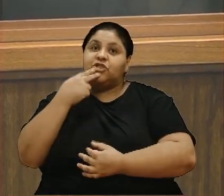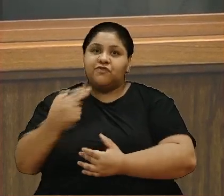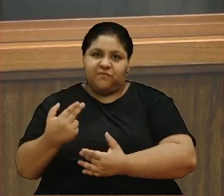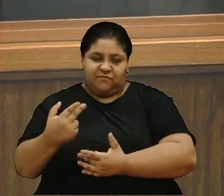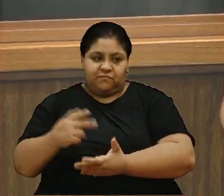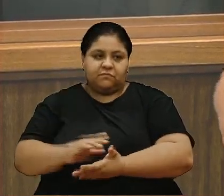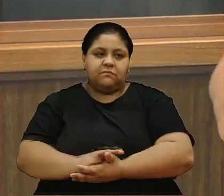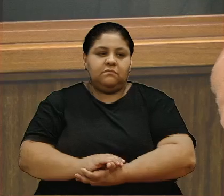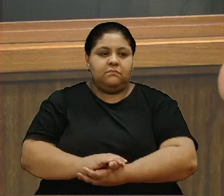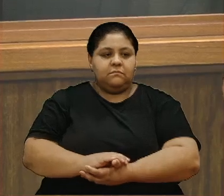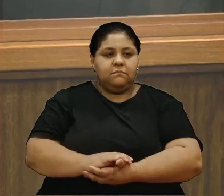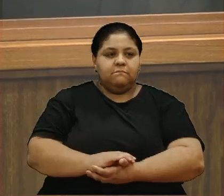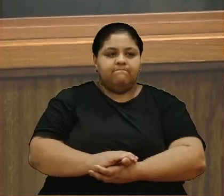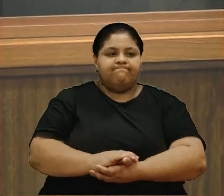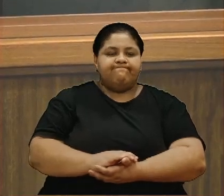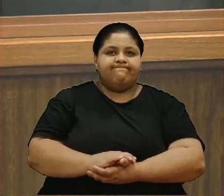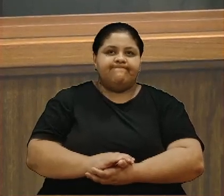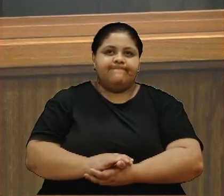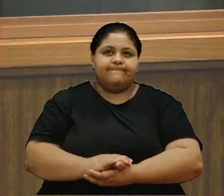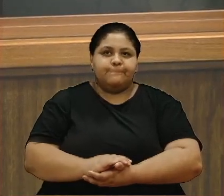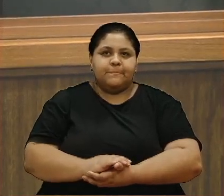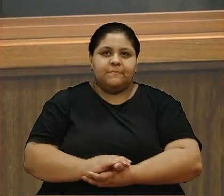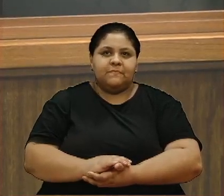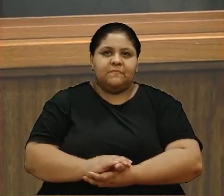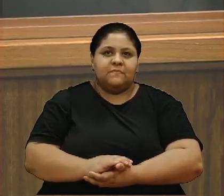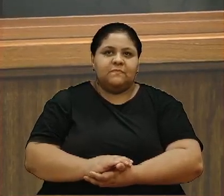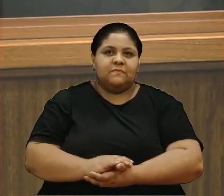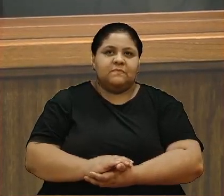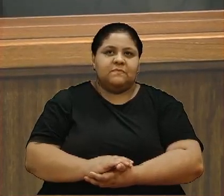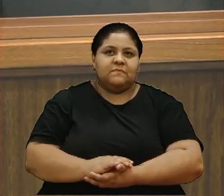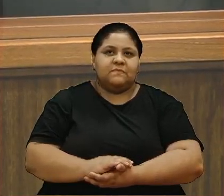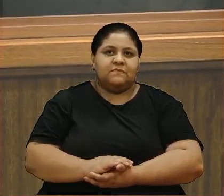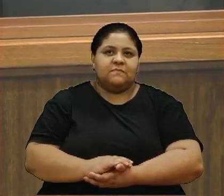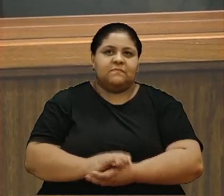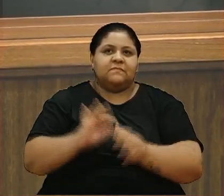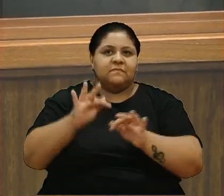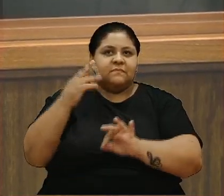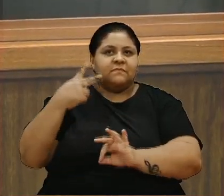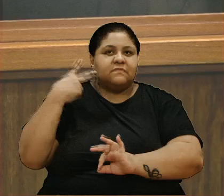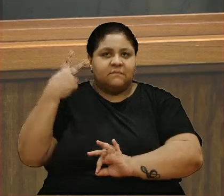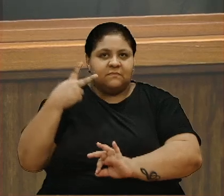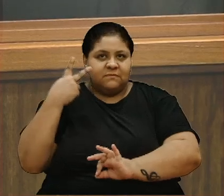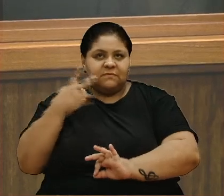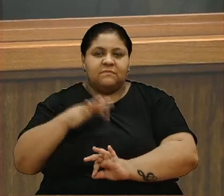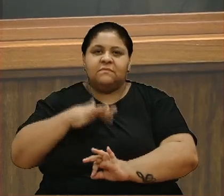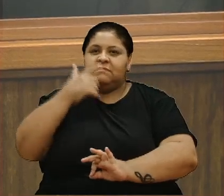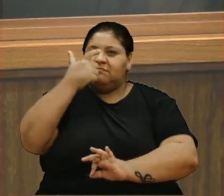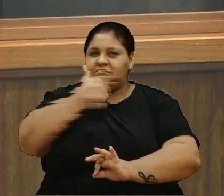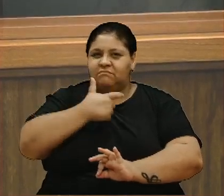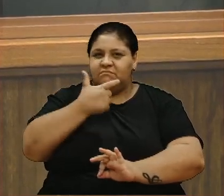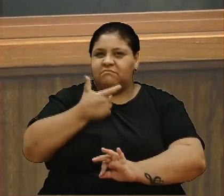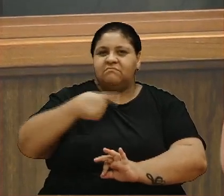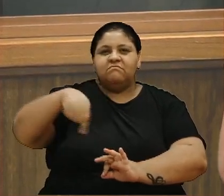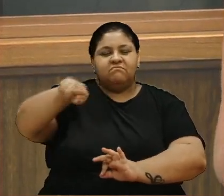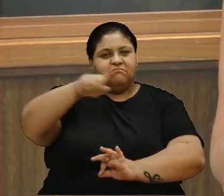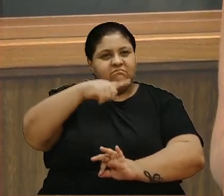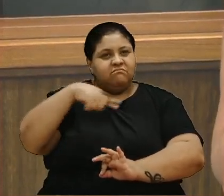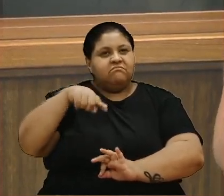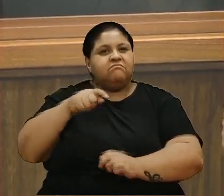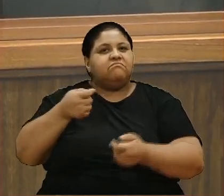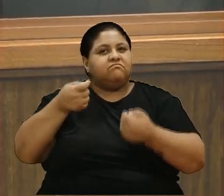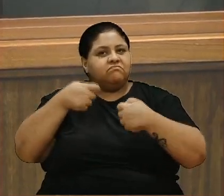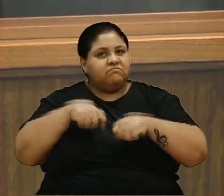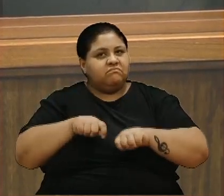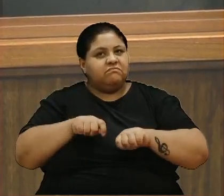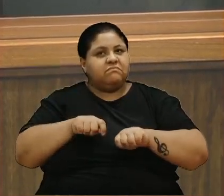Então... Para concluir, vereadora. Então, eu estou concluindo. Então, eu acho que é uma questão que nós realmente